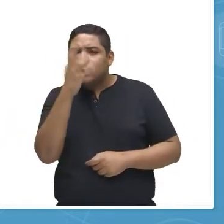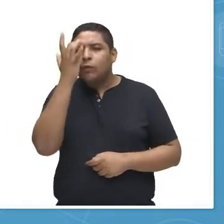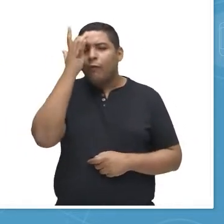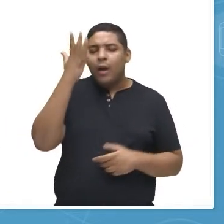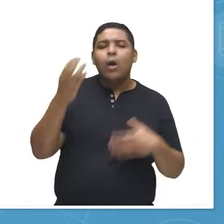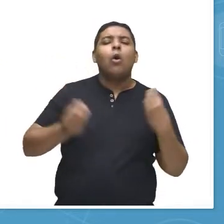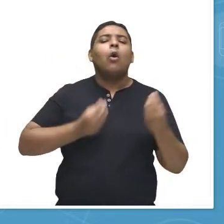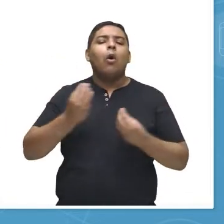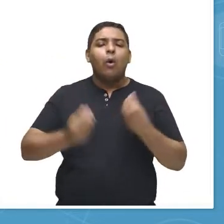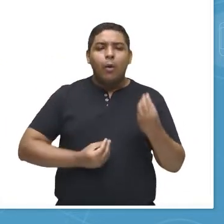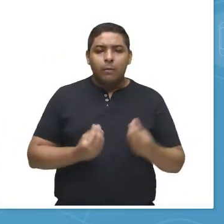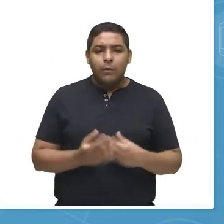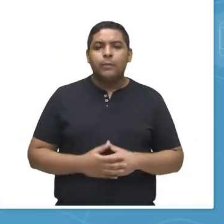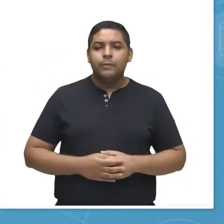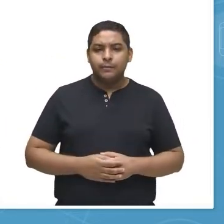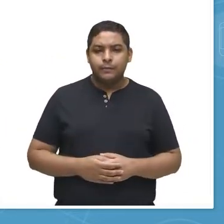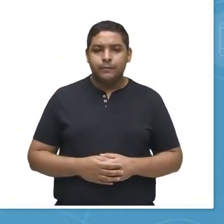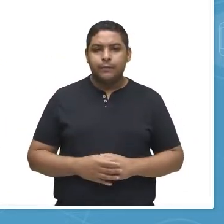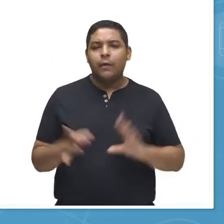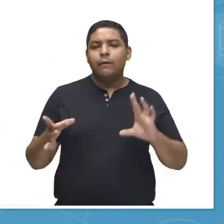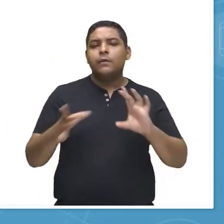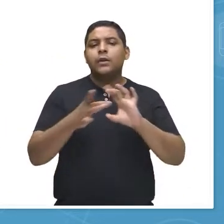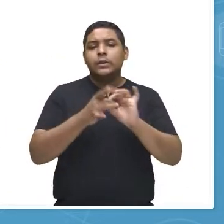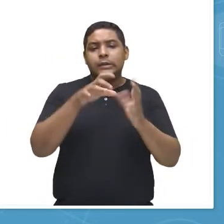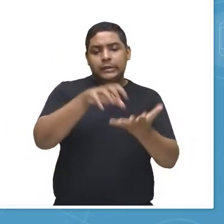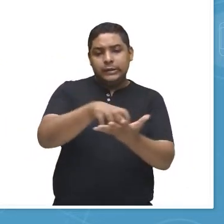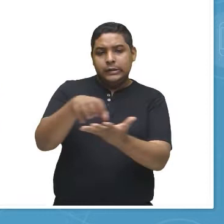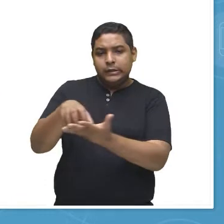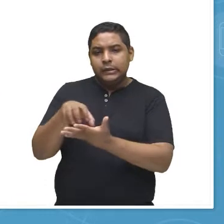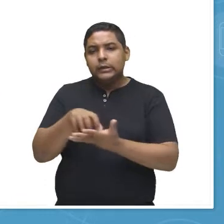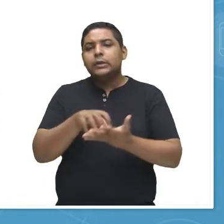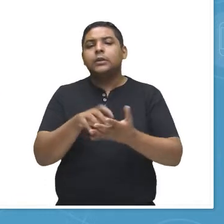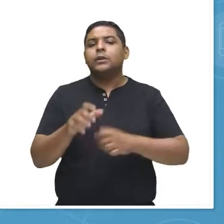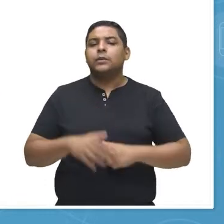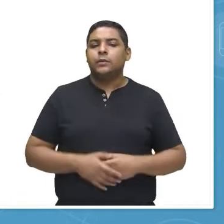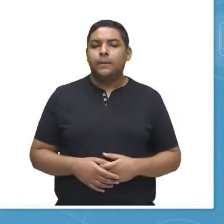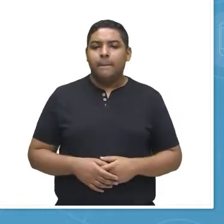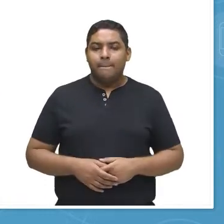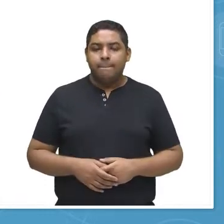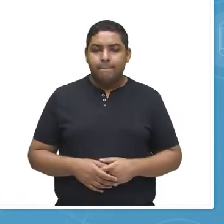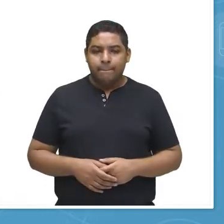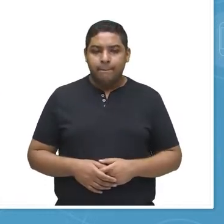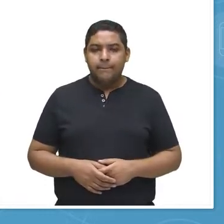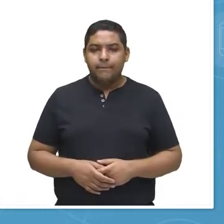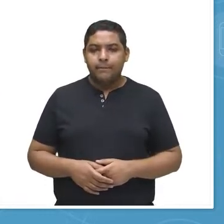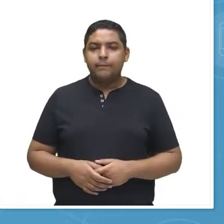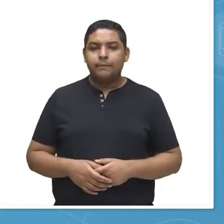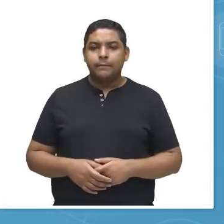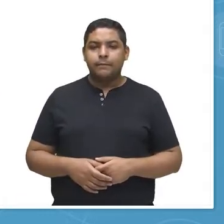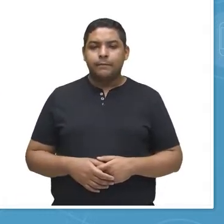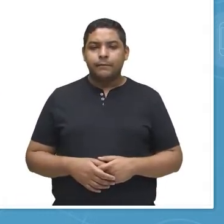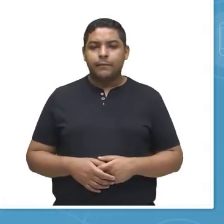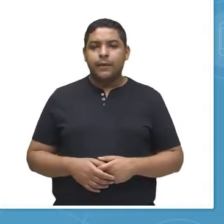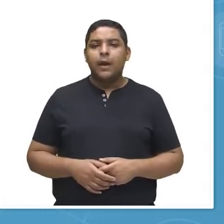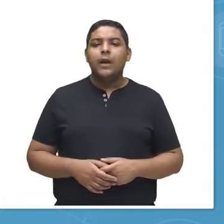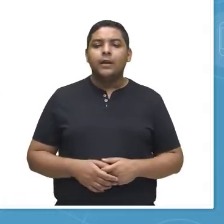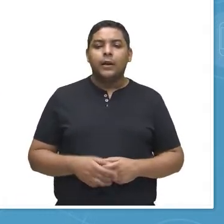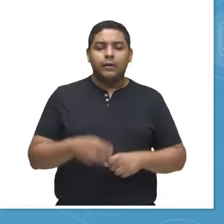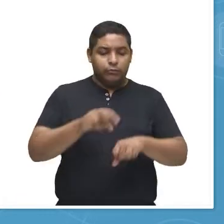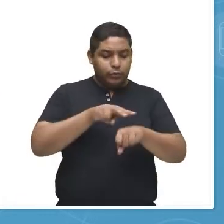e vinculação de mais de um centro, resultando numa dupla ou tripla inserção de